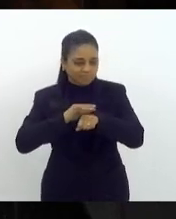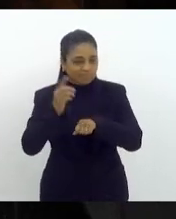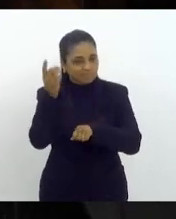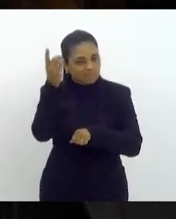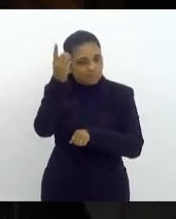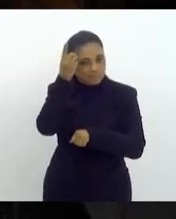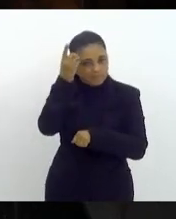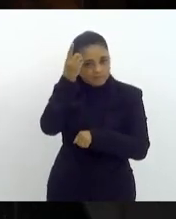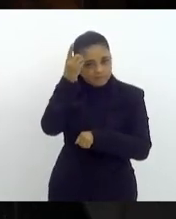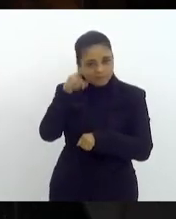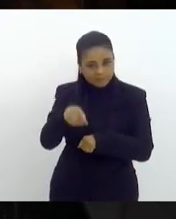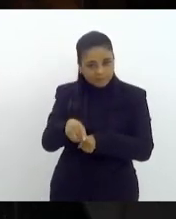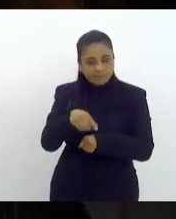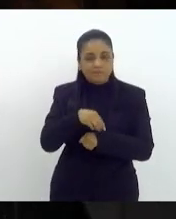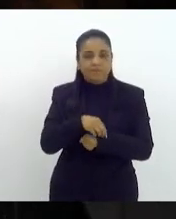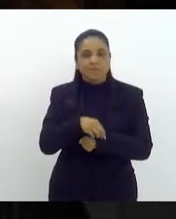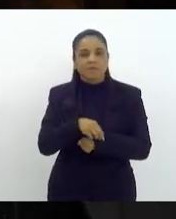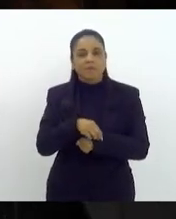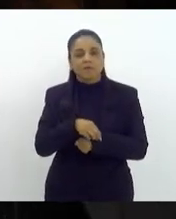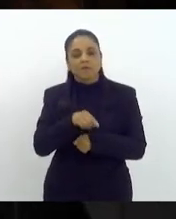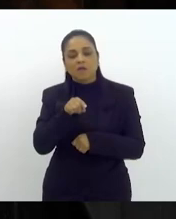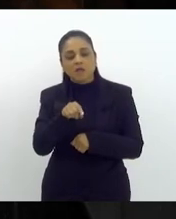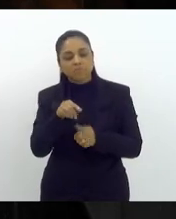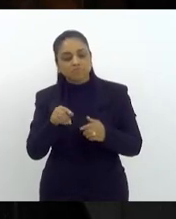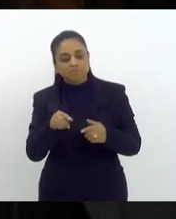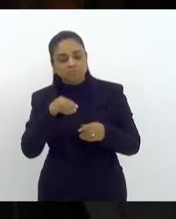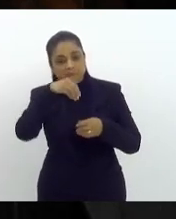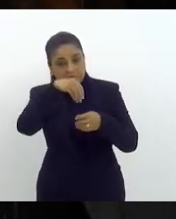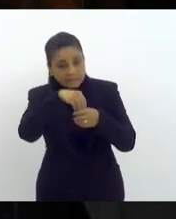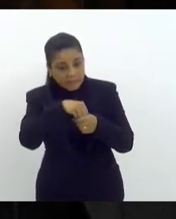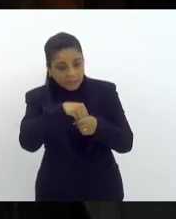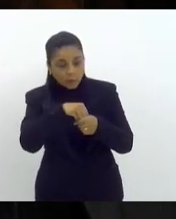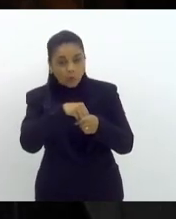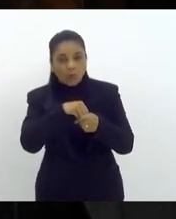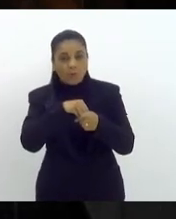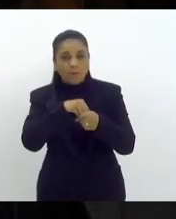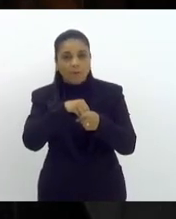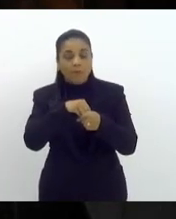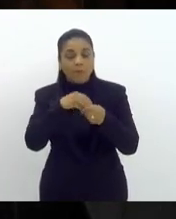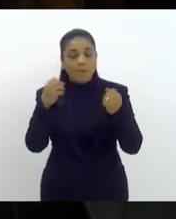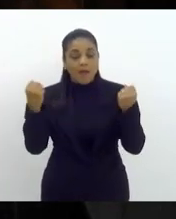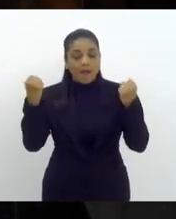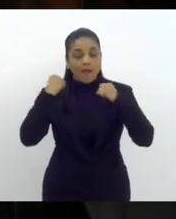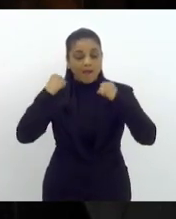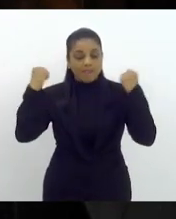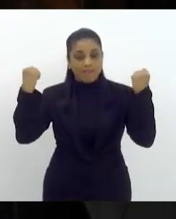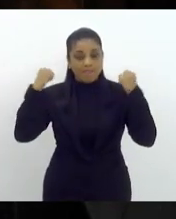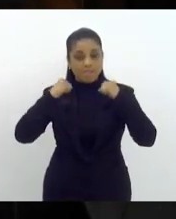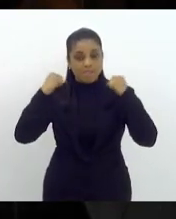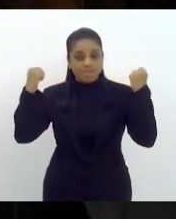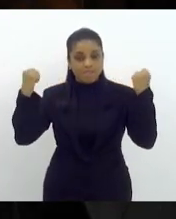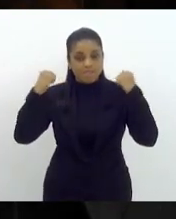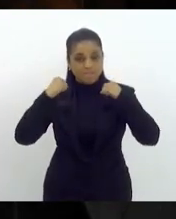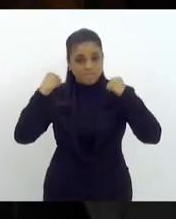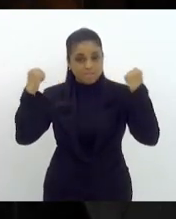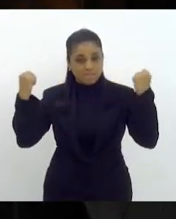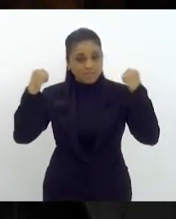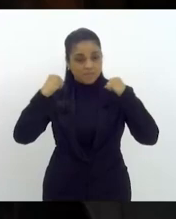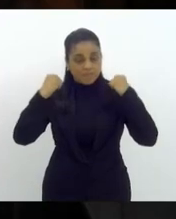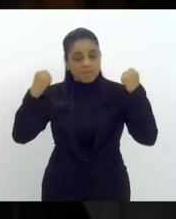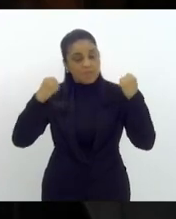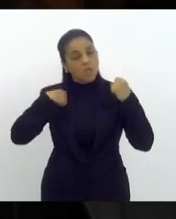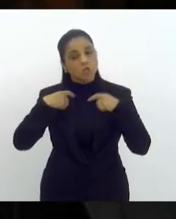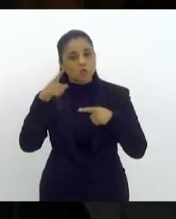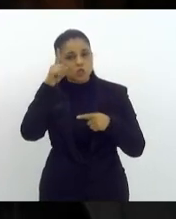ele promoveu naquele Manicômio uma academia de ginástica e todos os dias ele